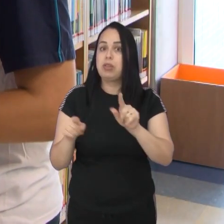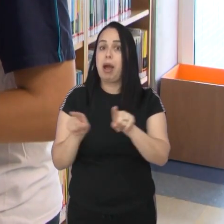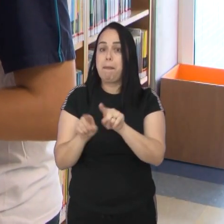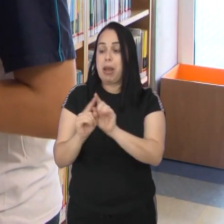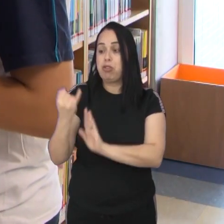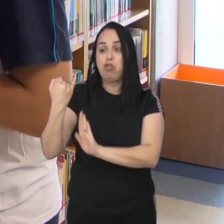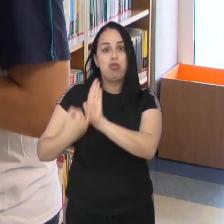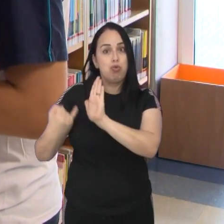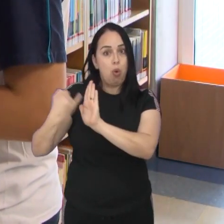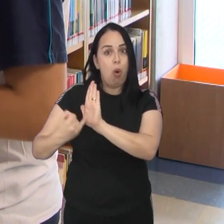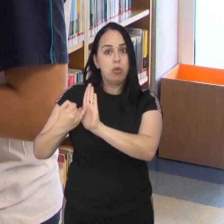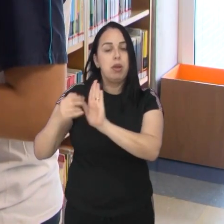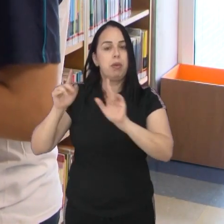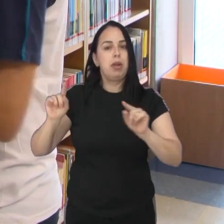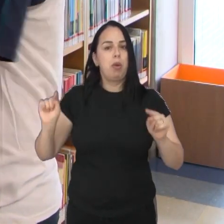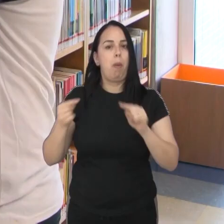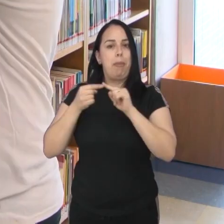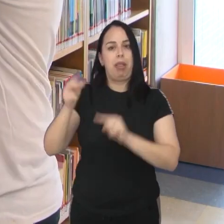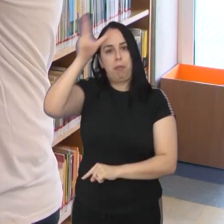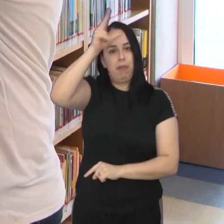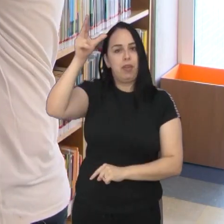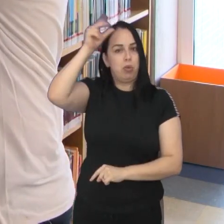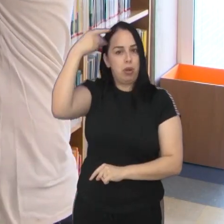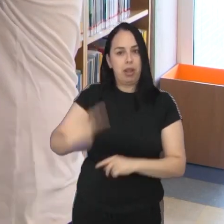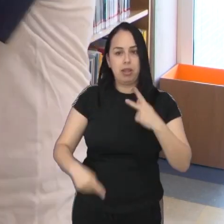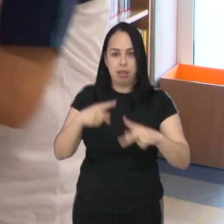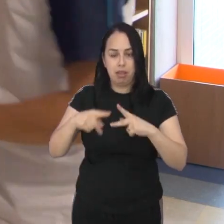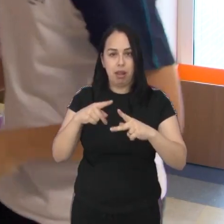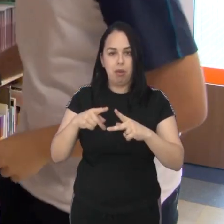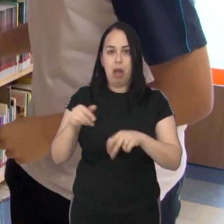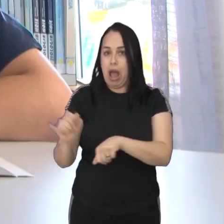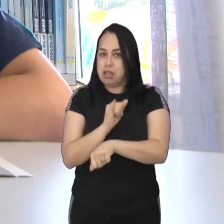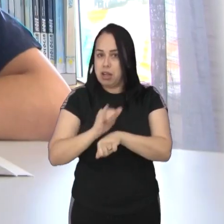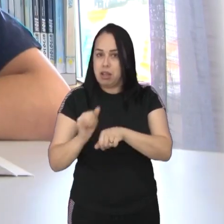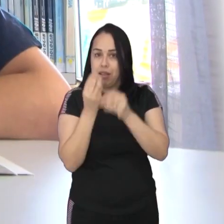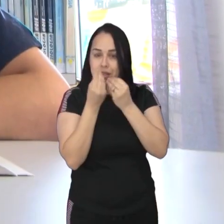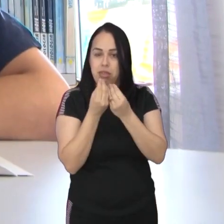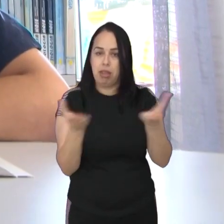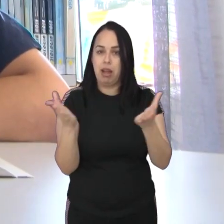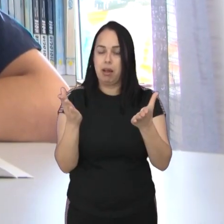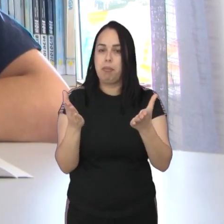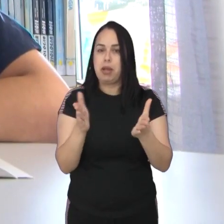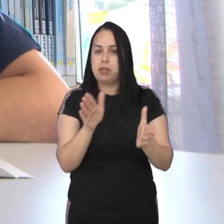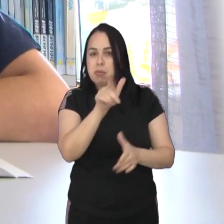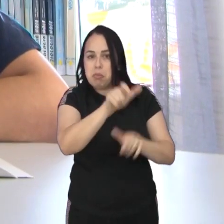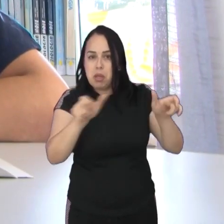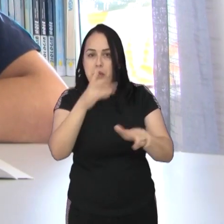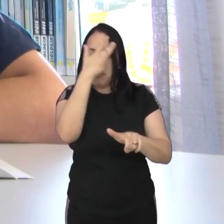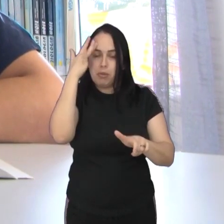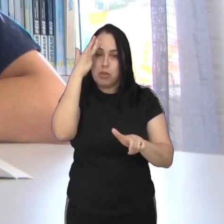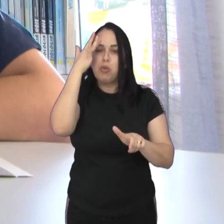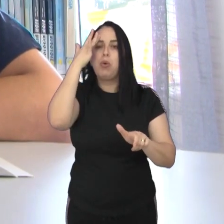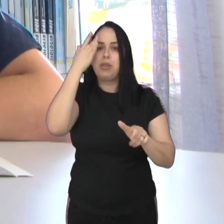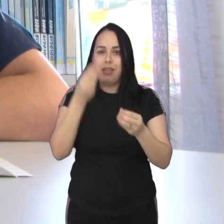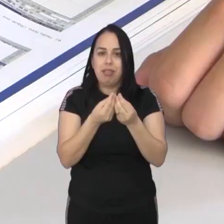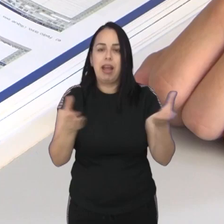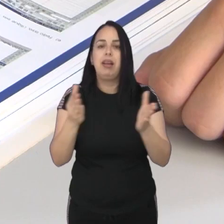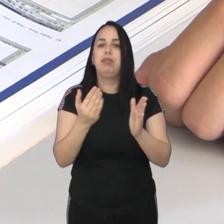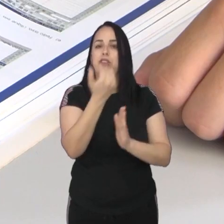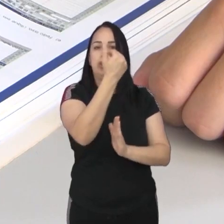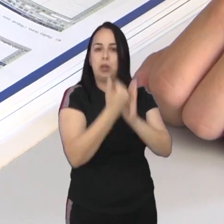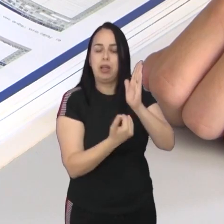e isenção do imposto sobre serviço da Prefeitura de São José. A ferramenta oferece para a população de baixa